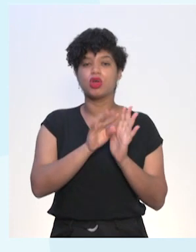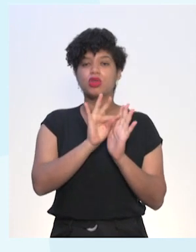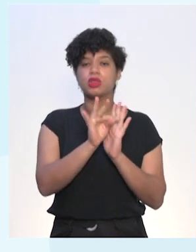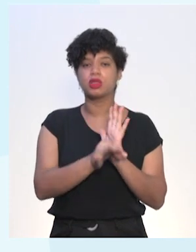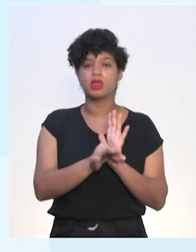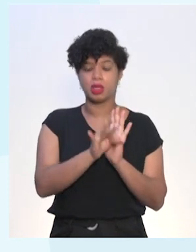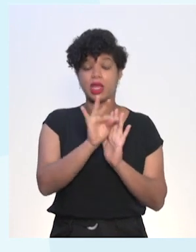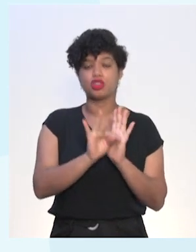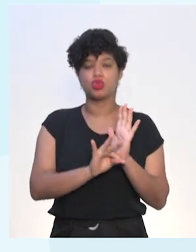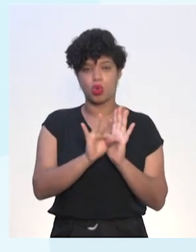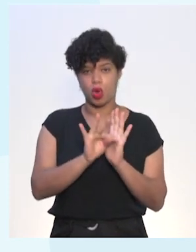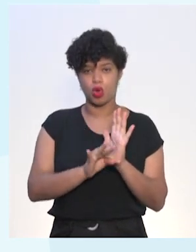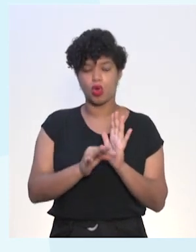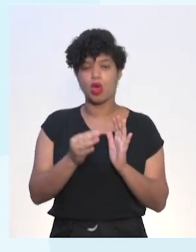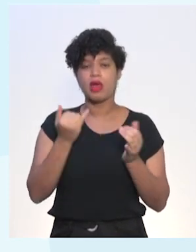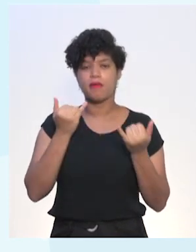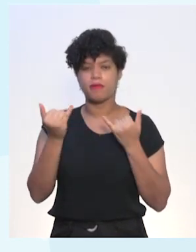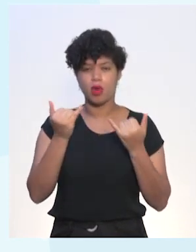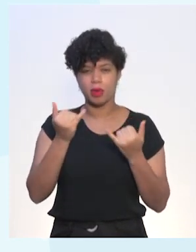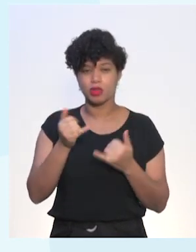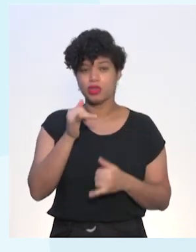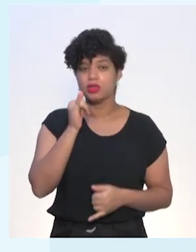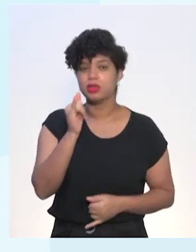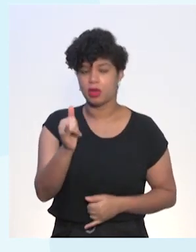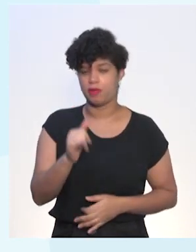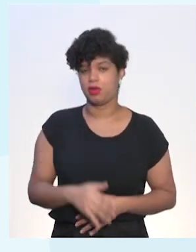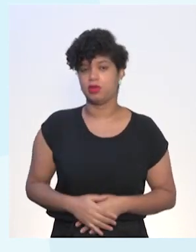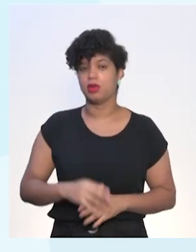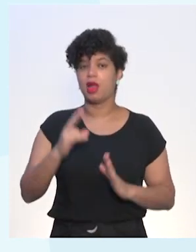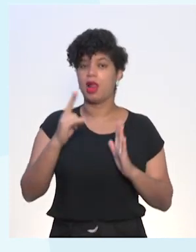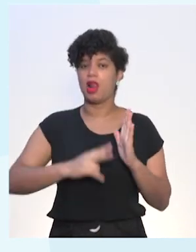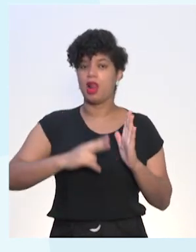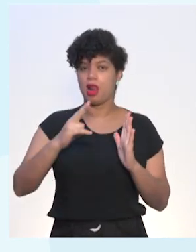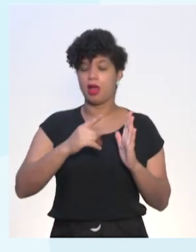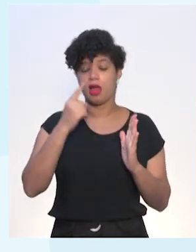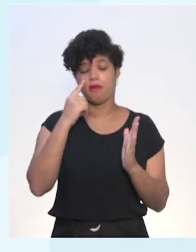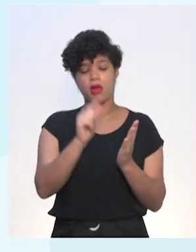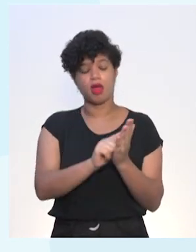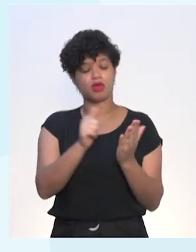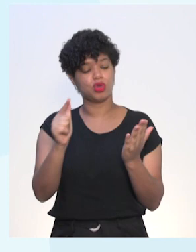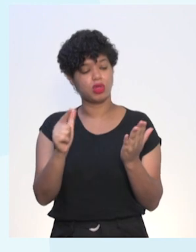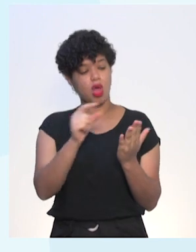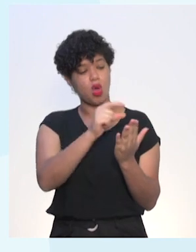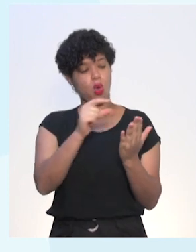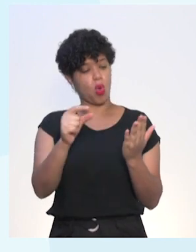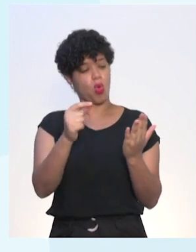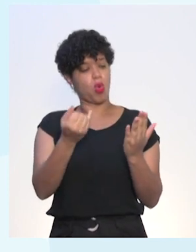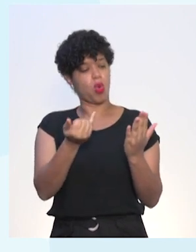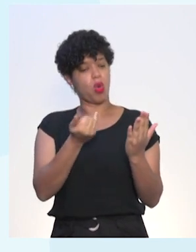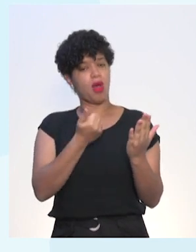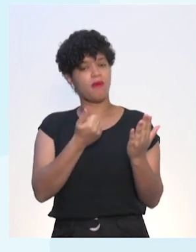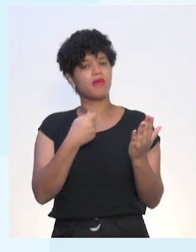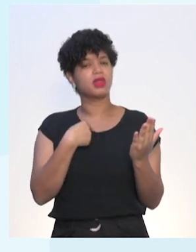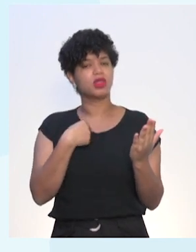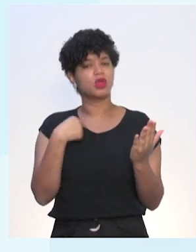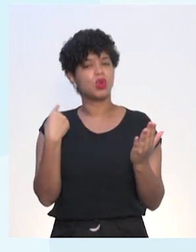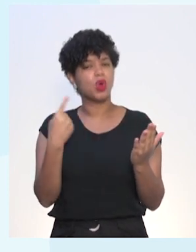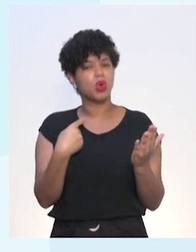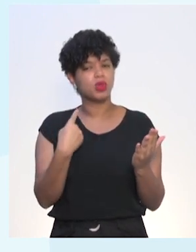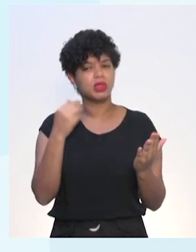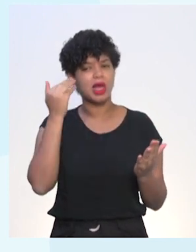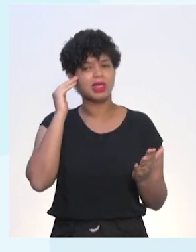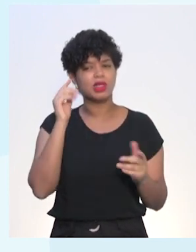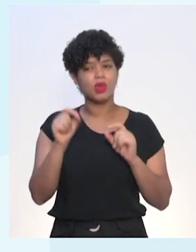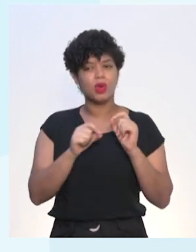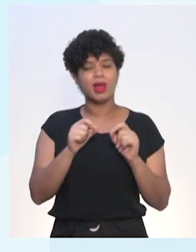e suas características ele analisar manchete de jornal identificando efeito de sentido a partir do